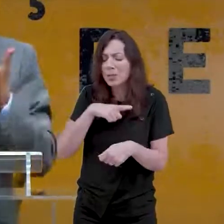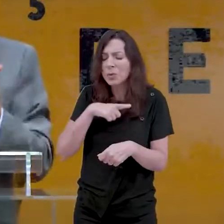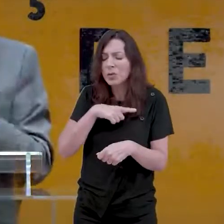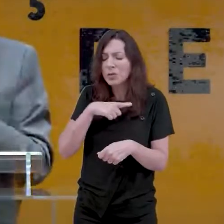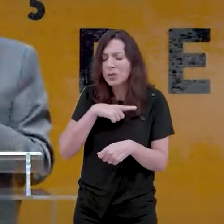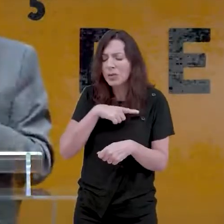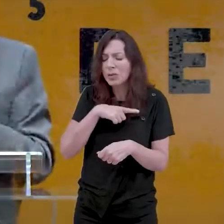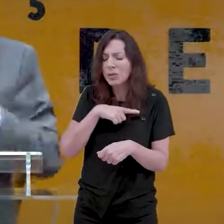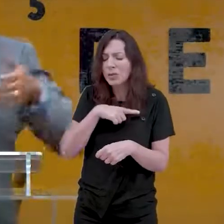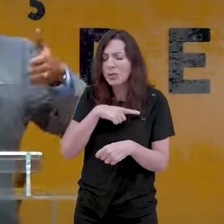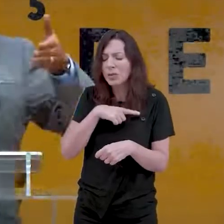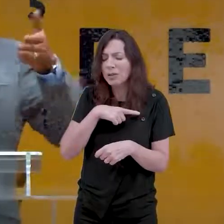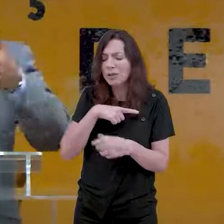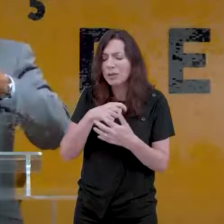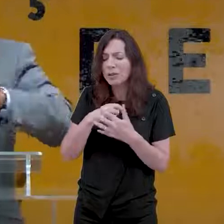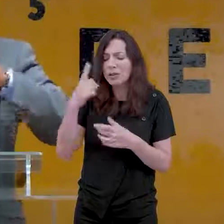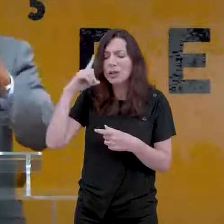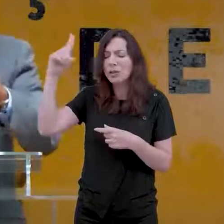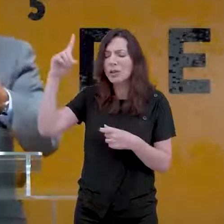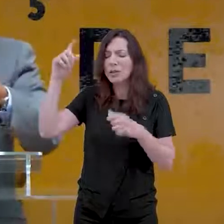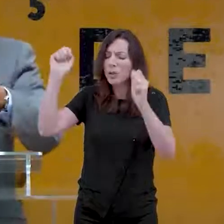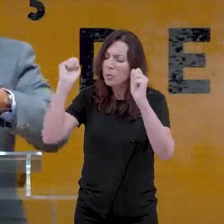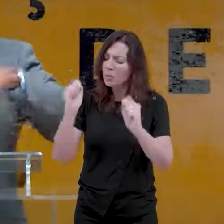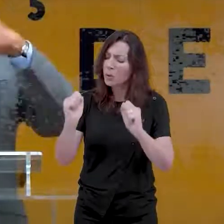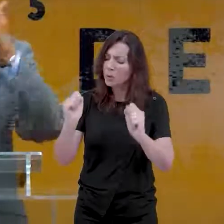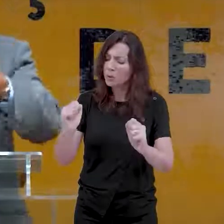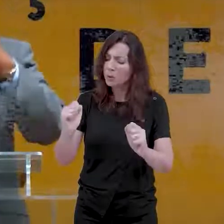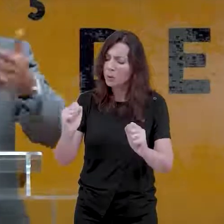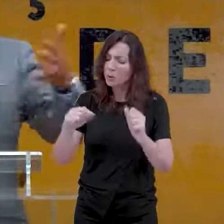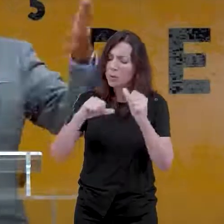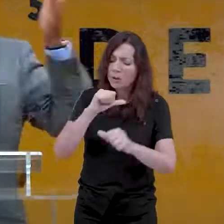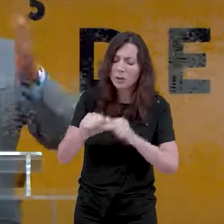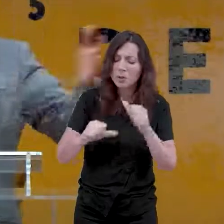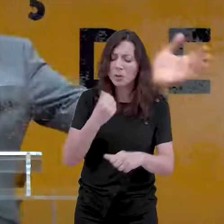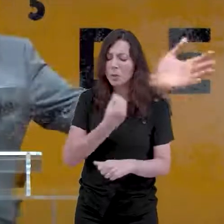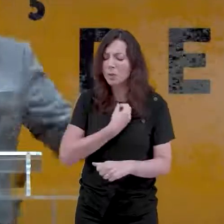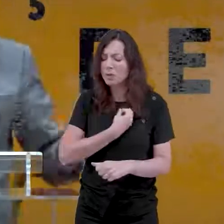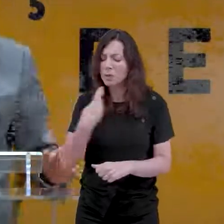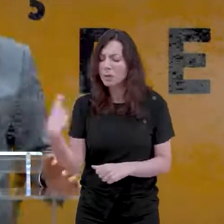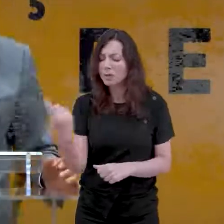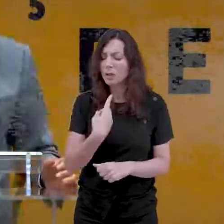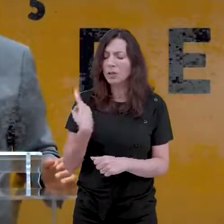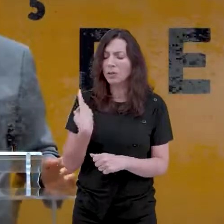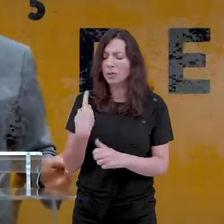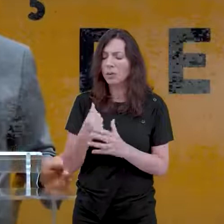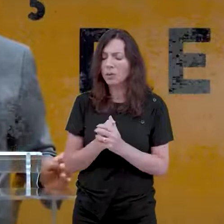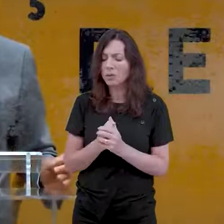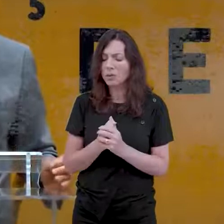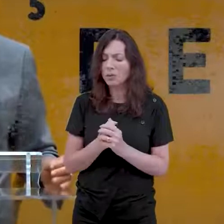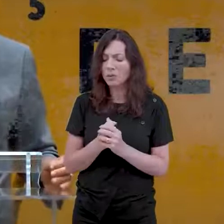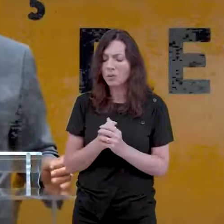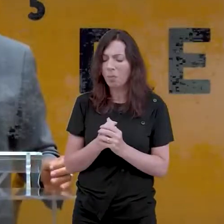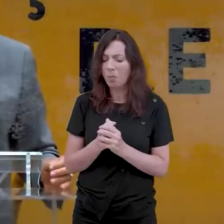coração, do ponto de vista do sentimento, mas Tu és poderoso para reverter esse quadro e transformar esse vale em manancial de águas